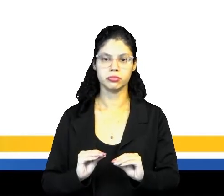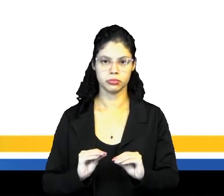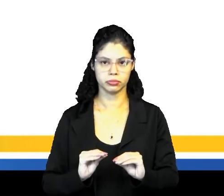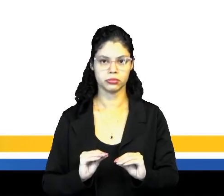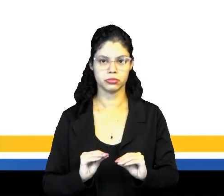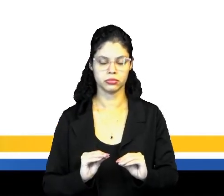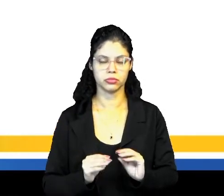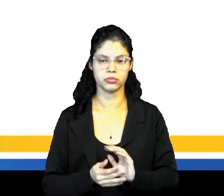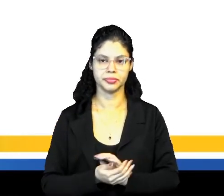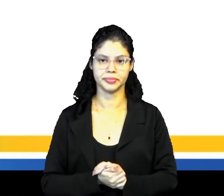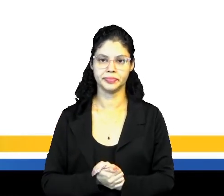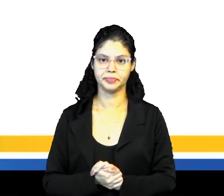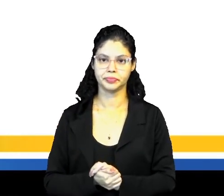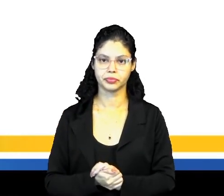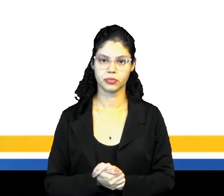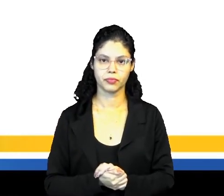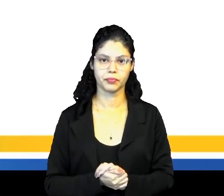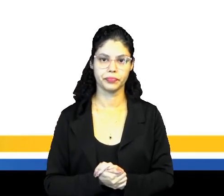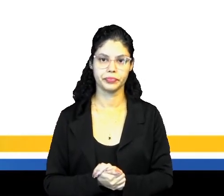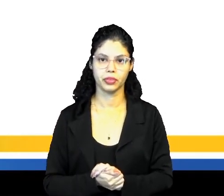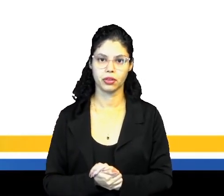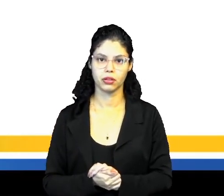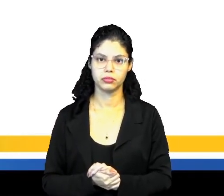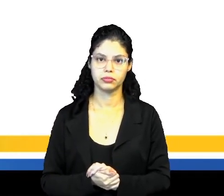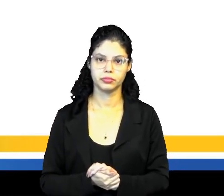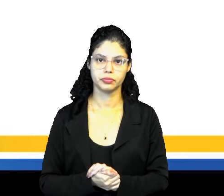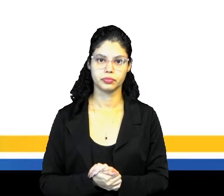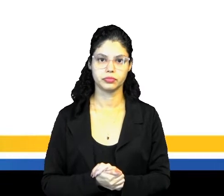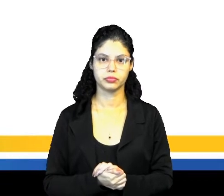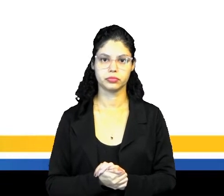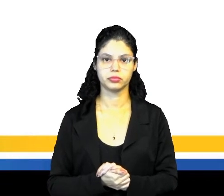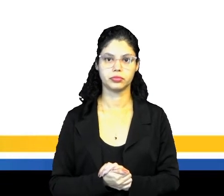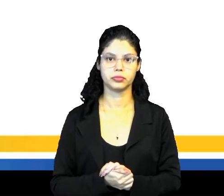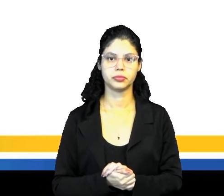desligar, né? Qual phrasal verb nós iríamos utilizar?